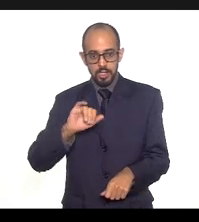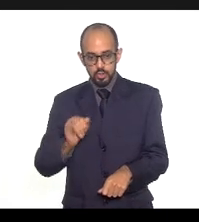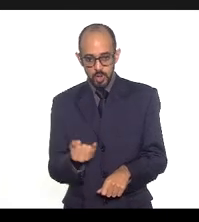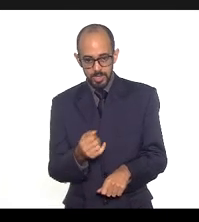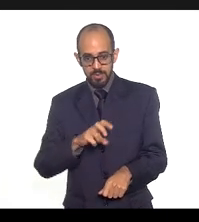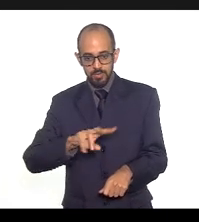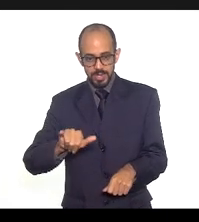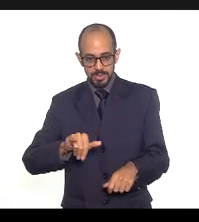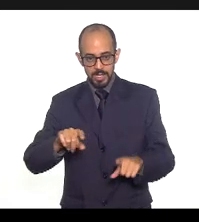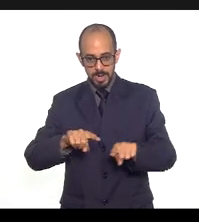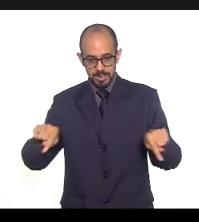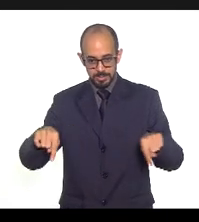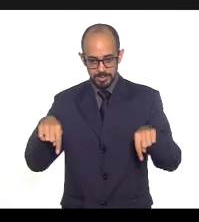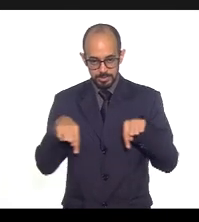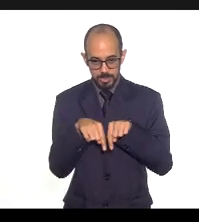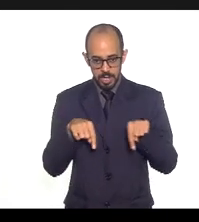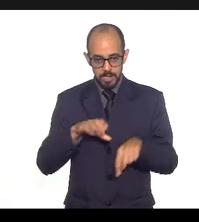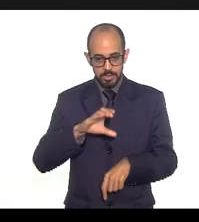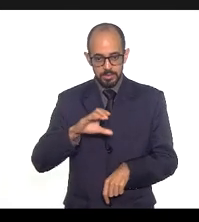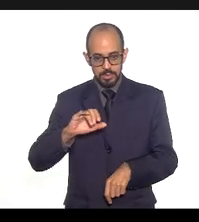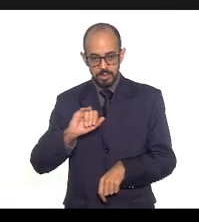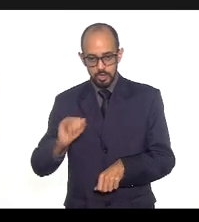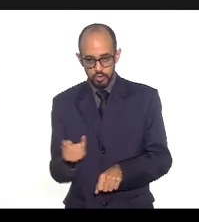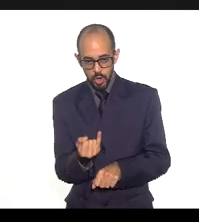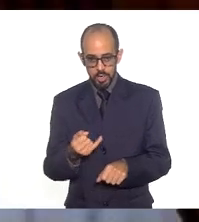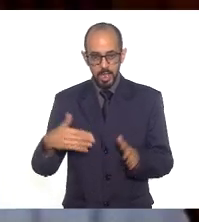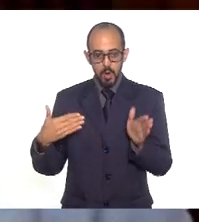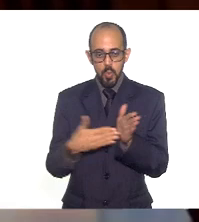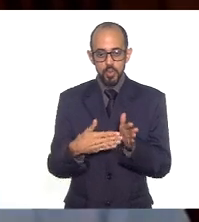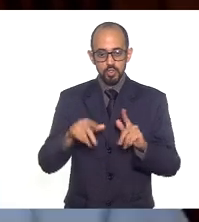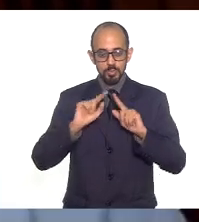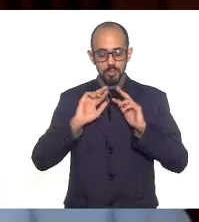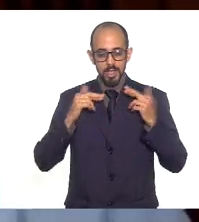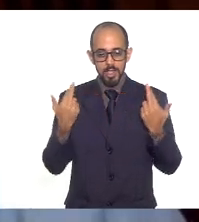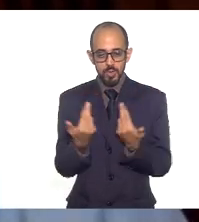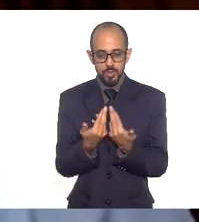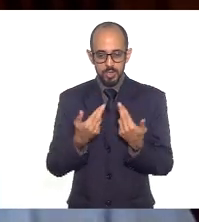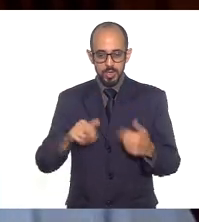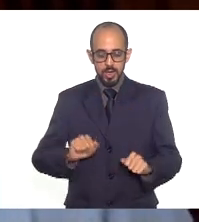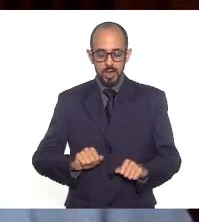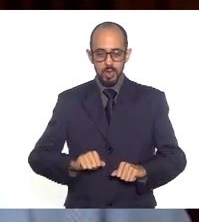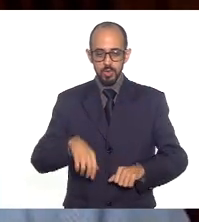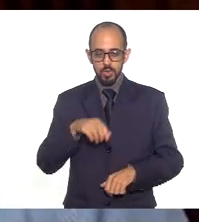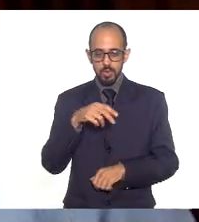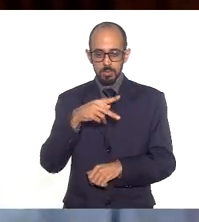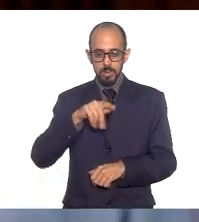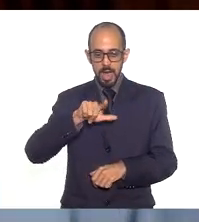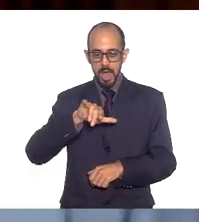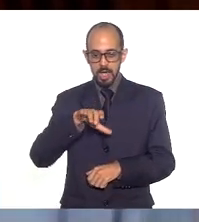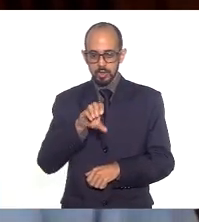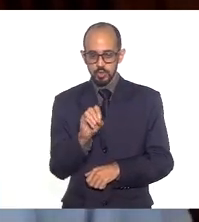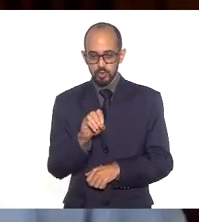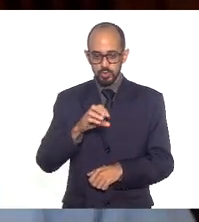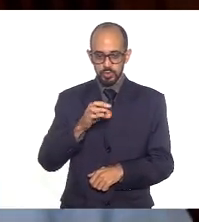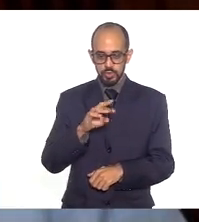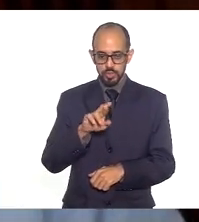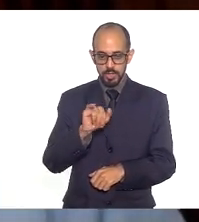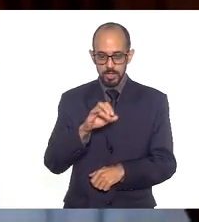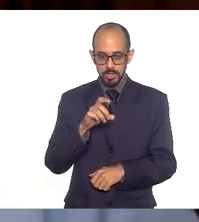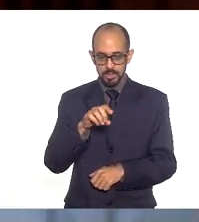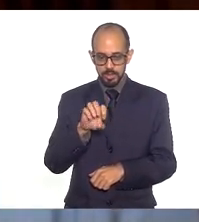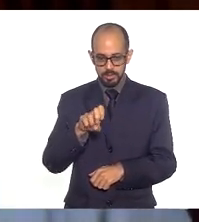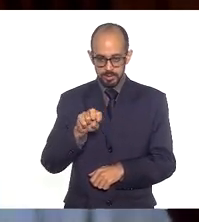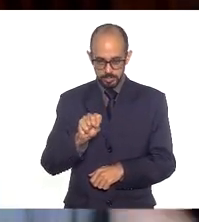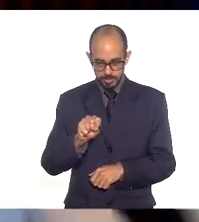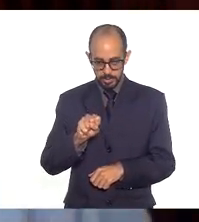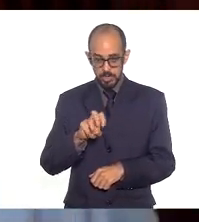da CCJ, às 10h30 da manhã, como última reunião que o Palácio... E gravamos, depois transmitimos,